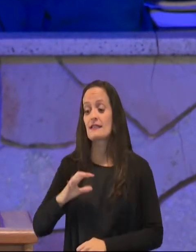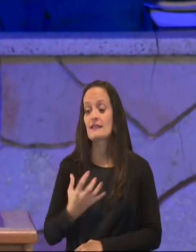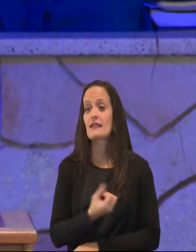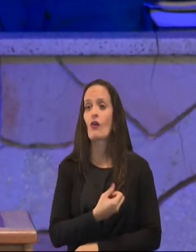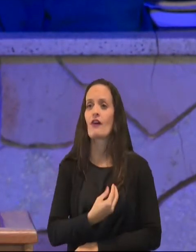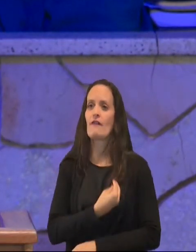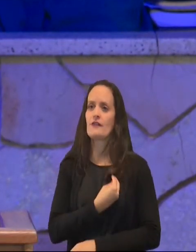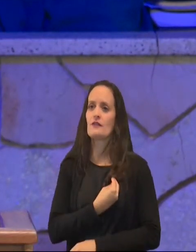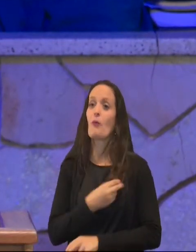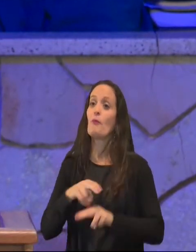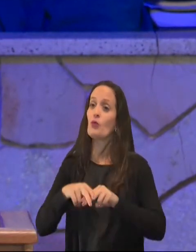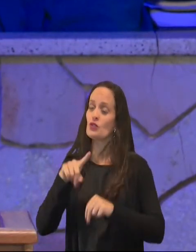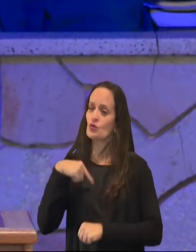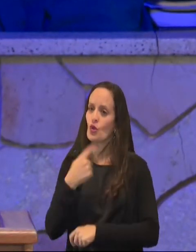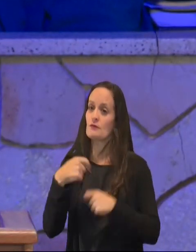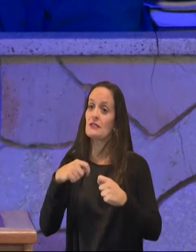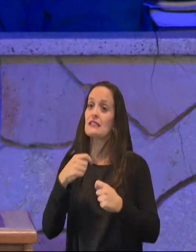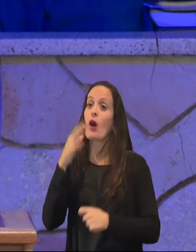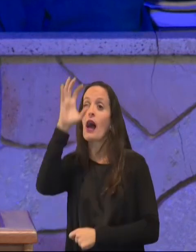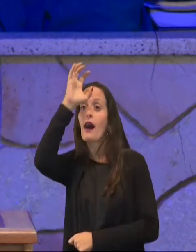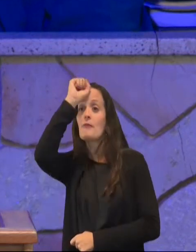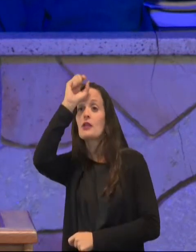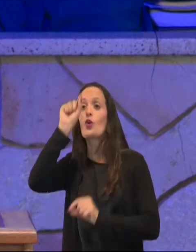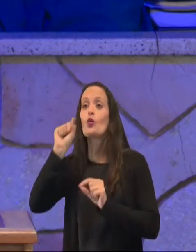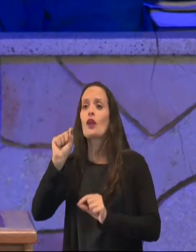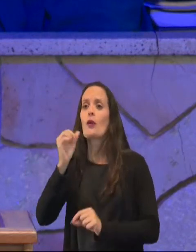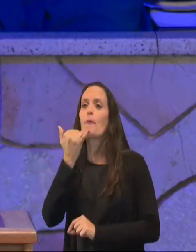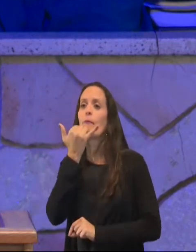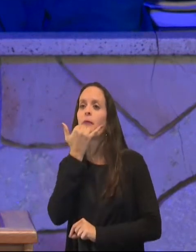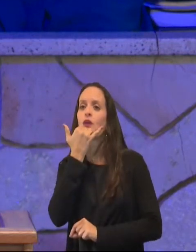a perdoar como os apóstolos.